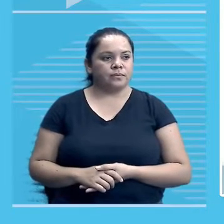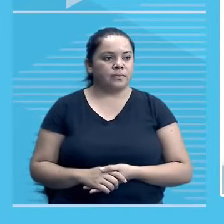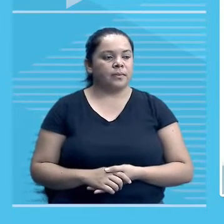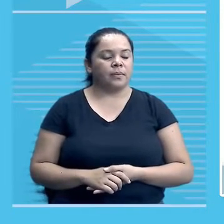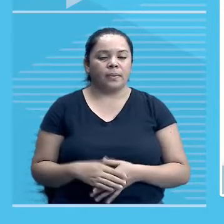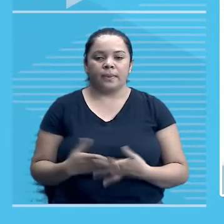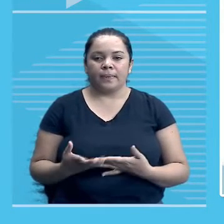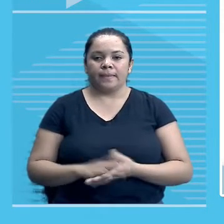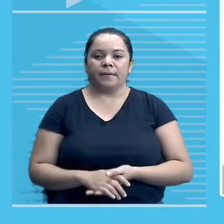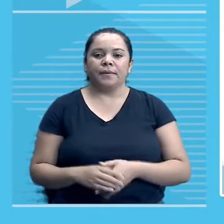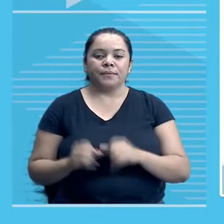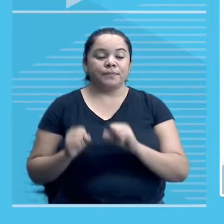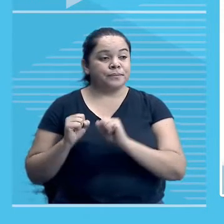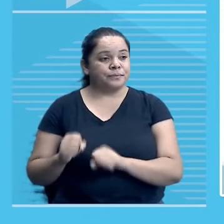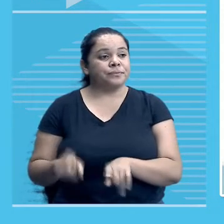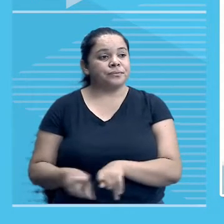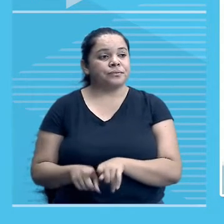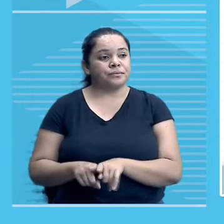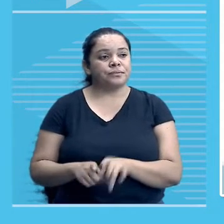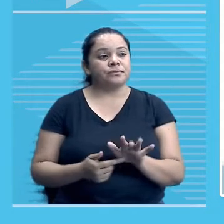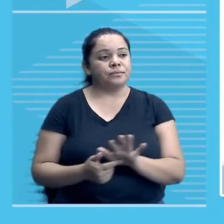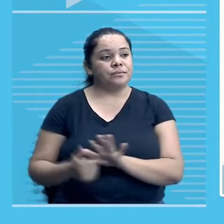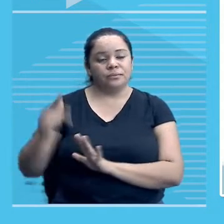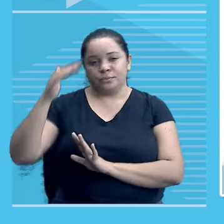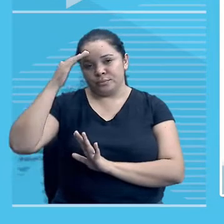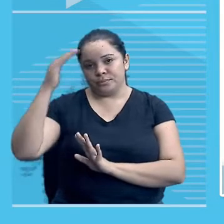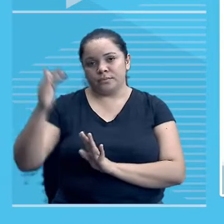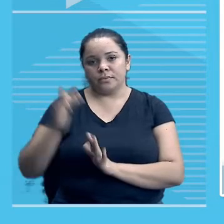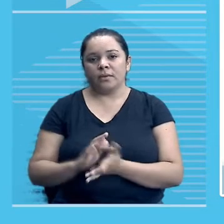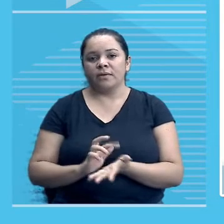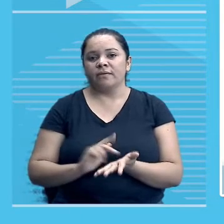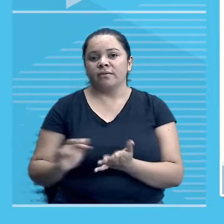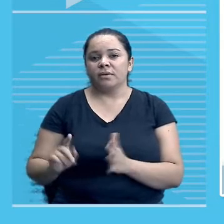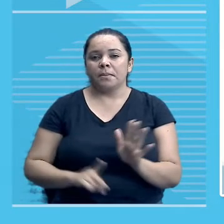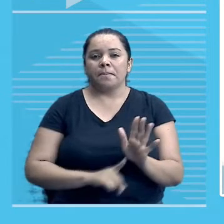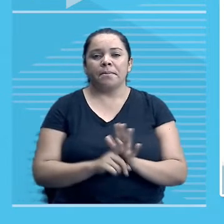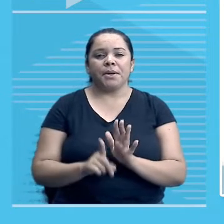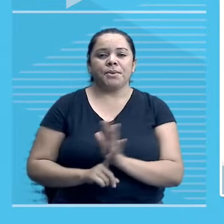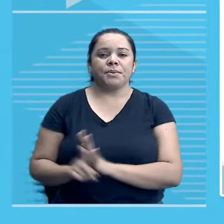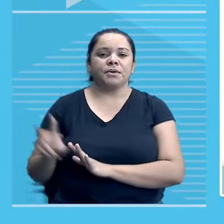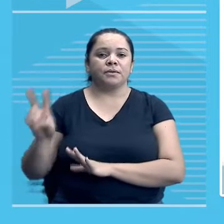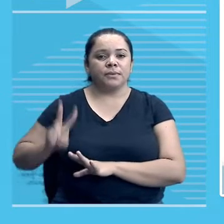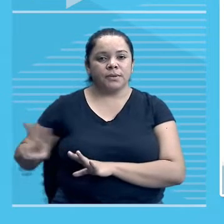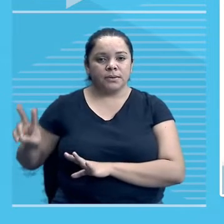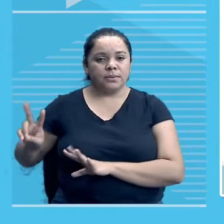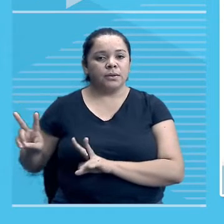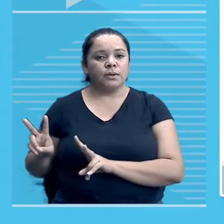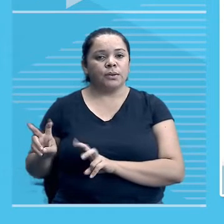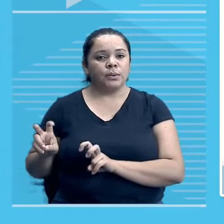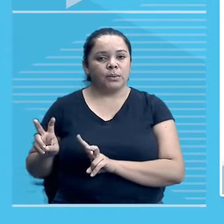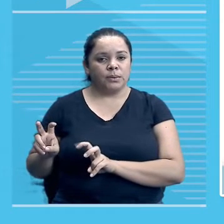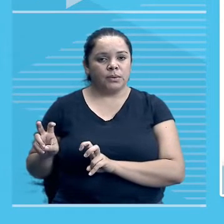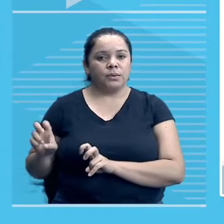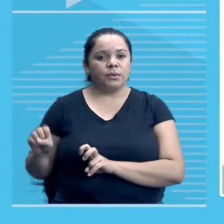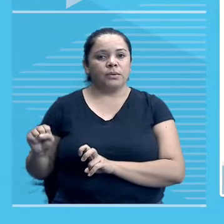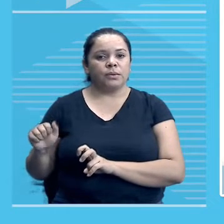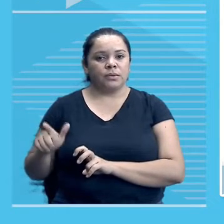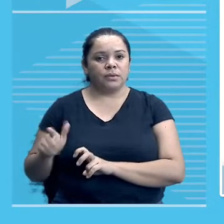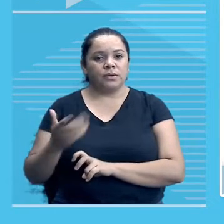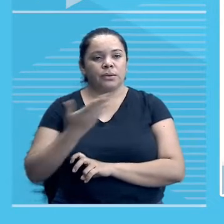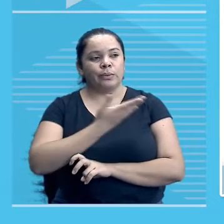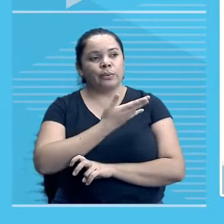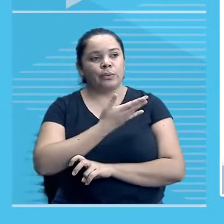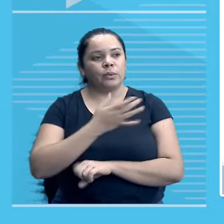aqui é o principal, ó. Pessoal, muitas questões de vestibulares sobre esse sal. Por isso eu coloquei como